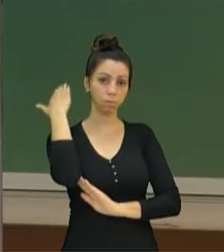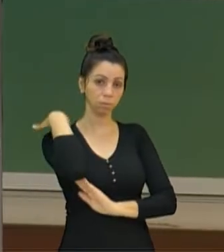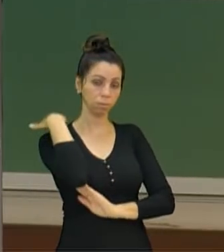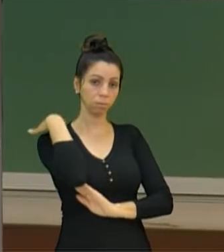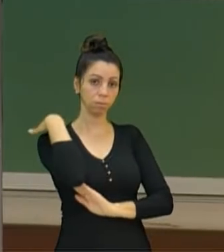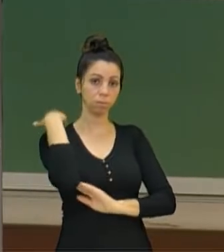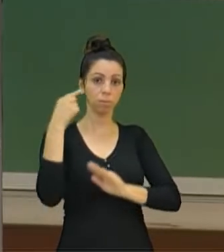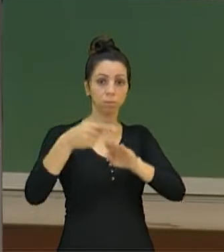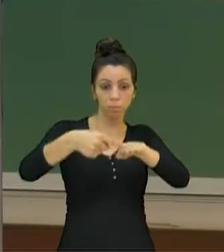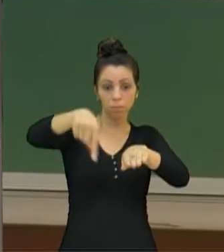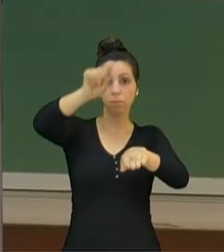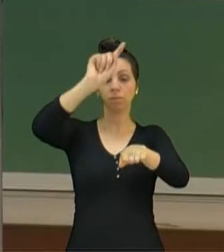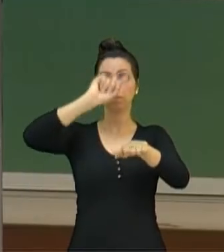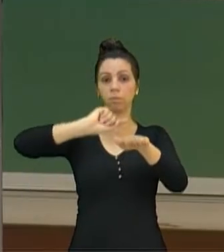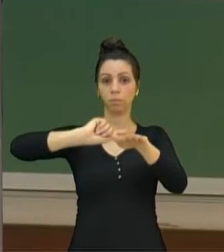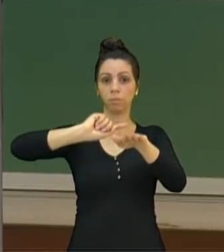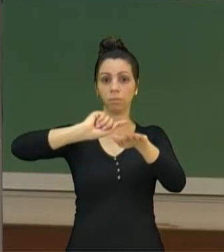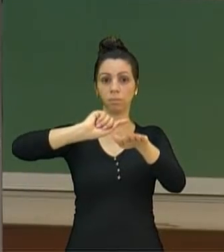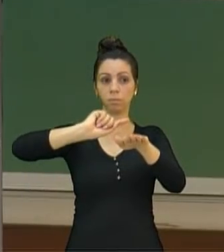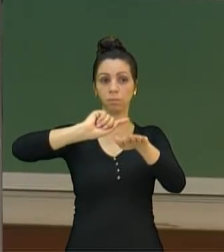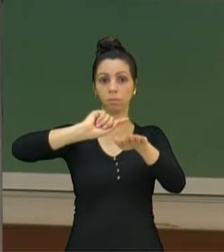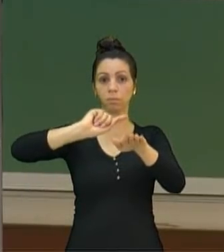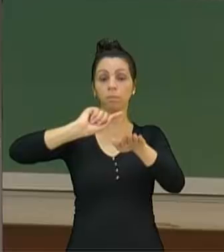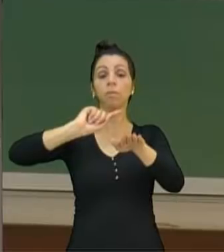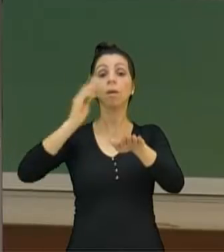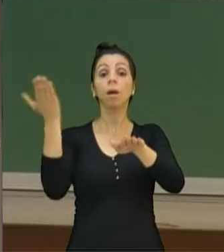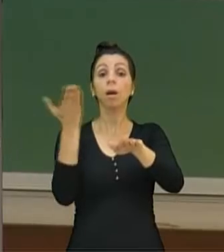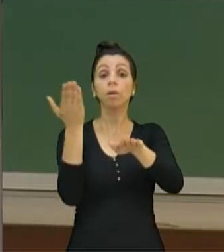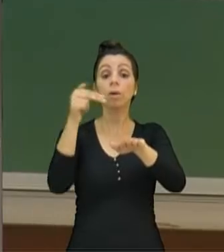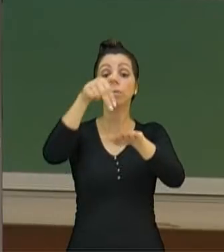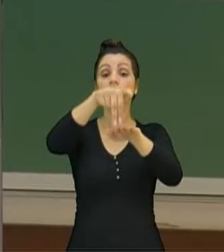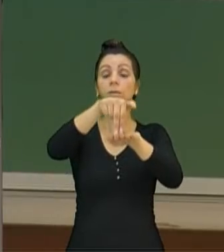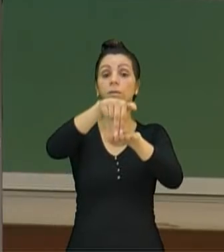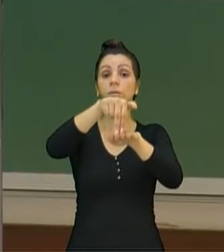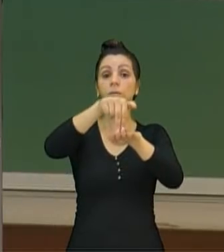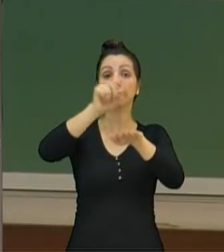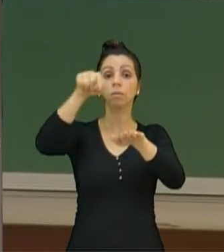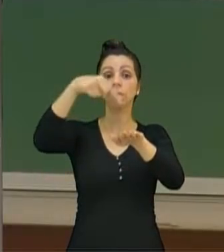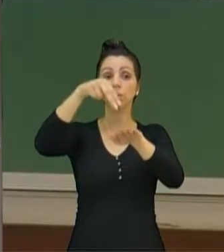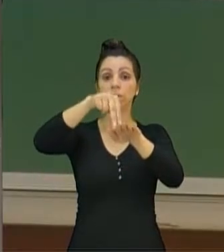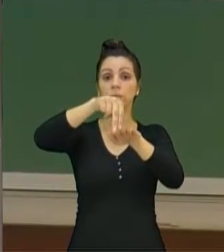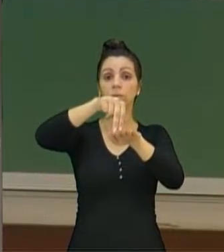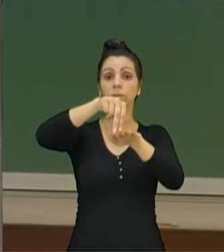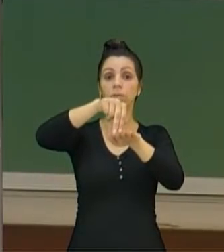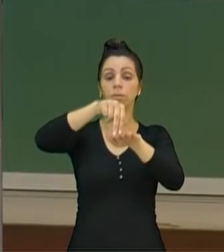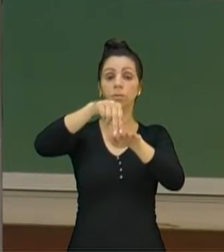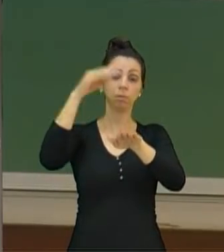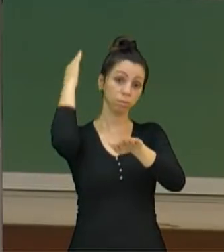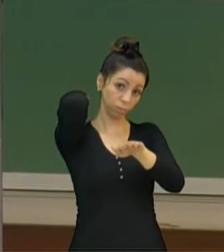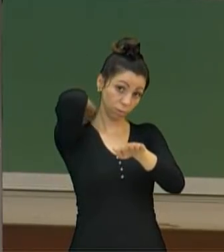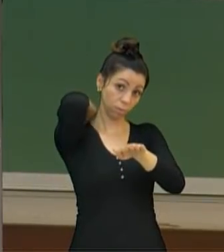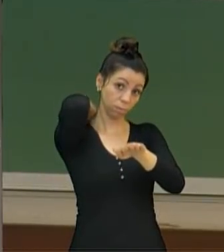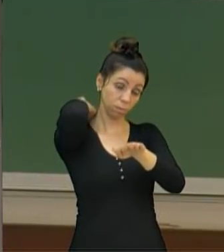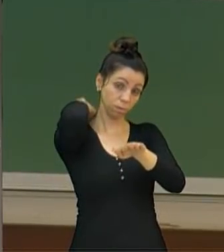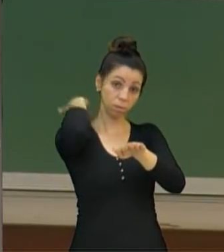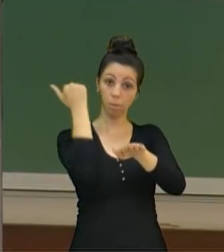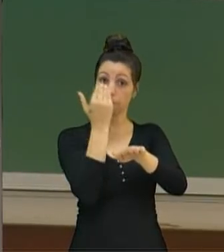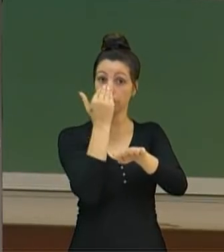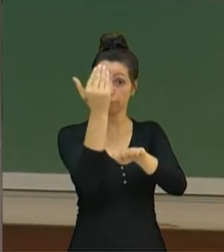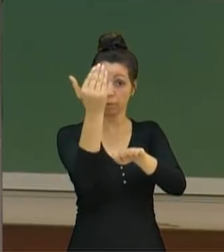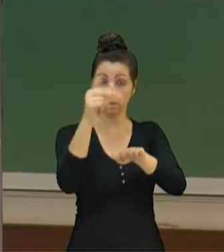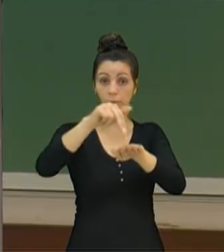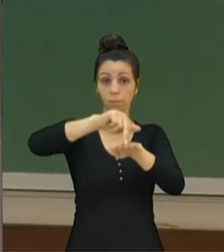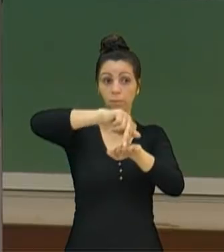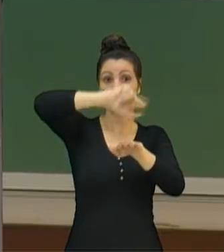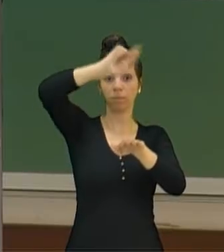vou saltar para lá, vou rodar para aquele lado. Agora, no salto revirado, eu vou ficar de costas, vou me lançar